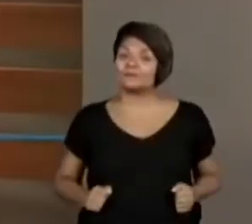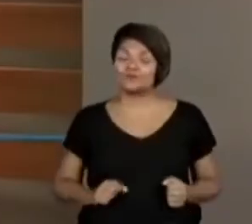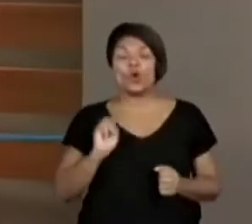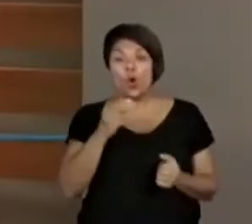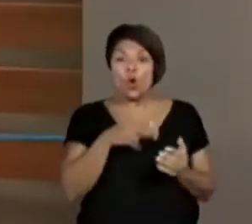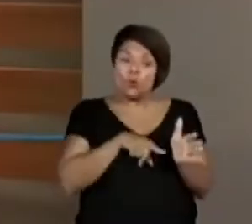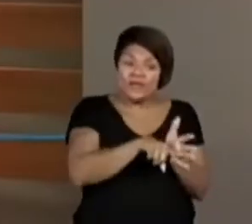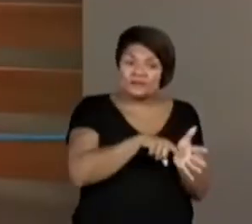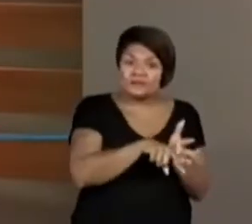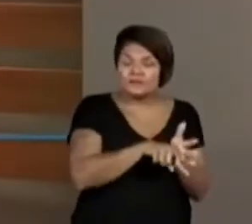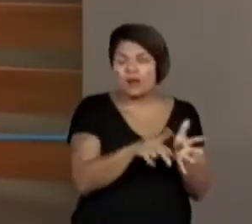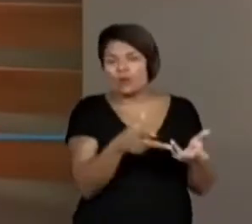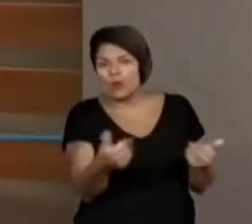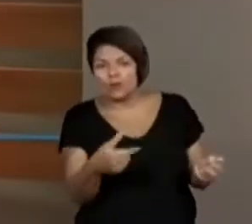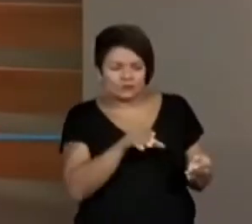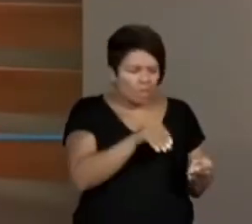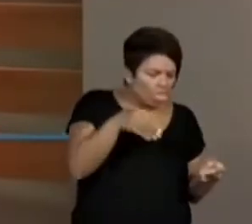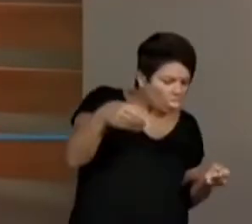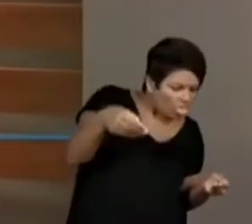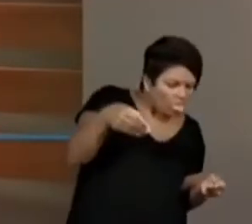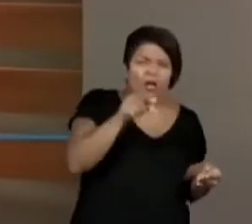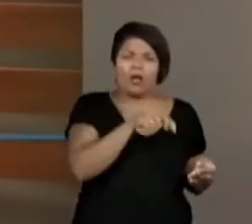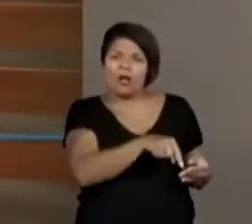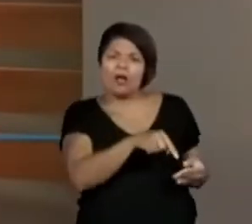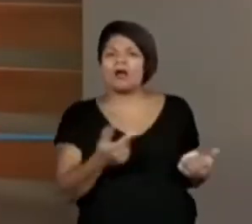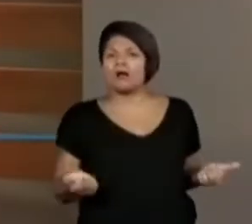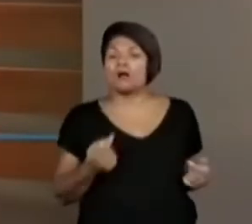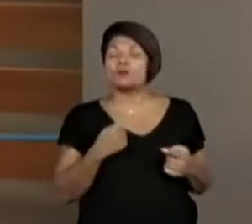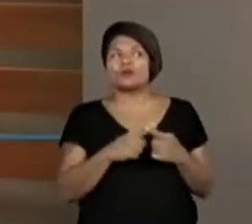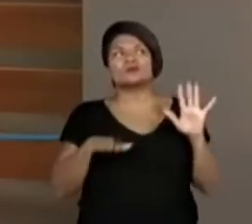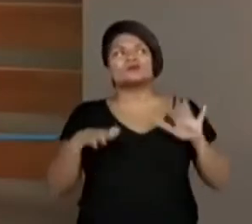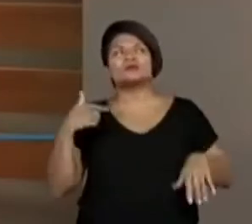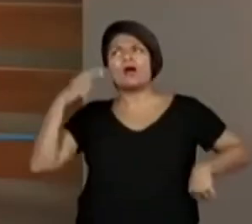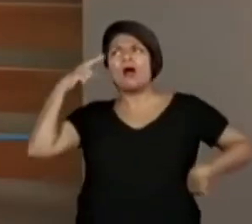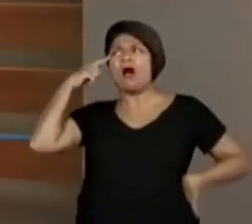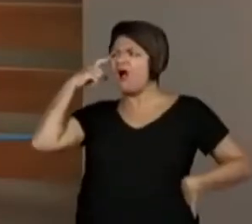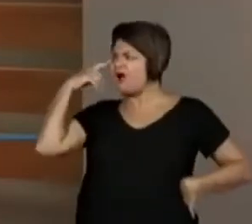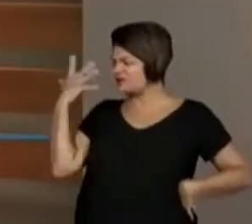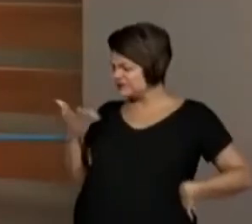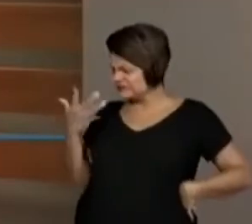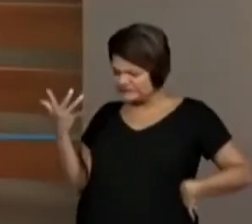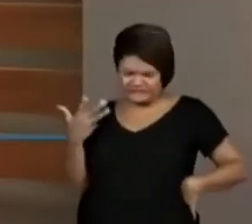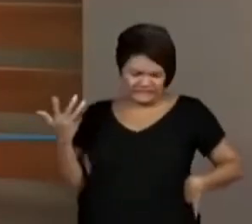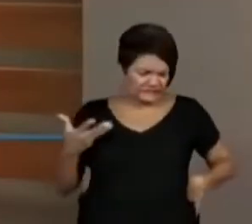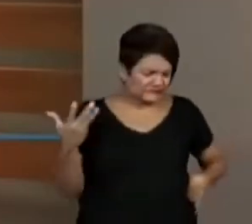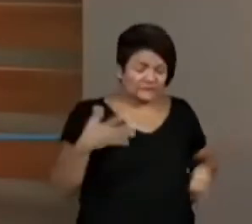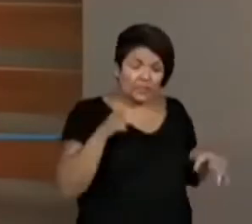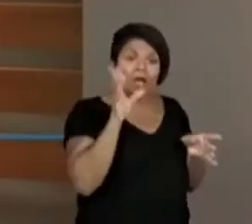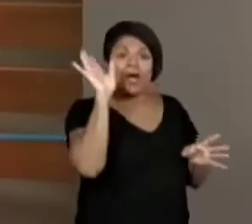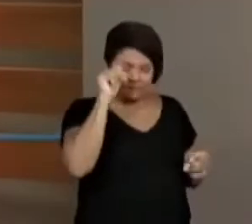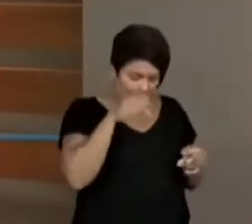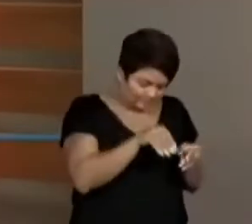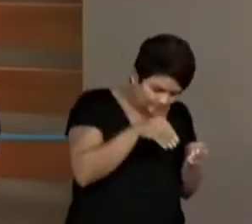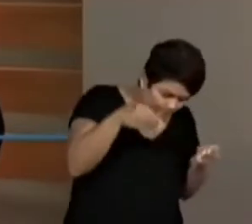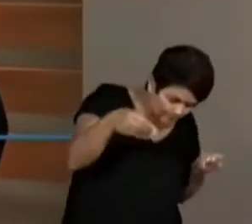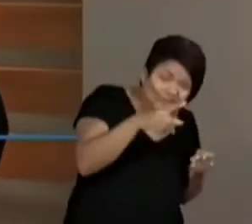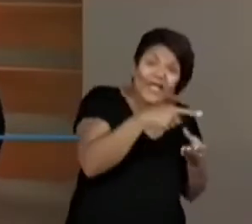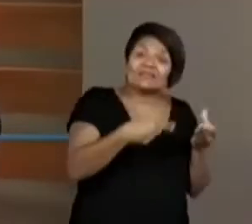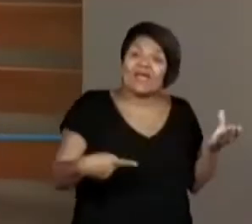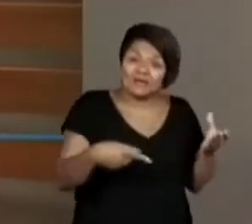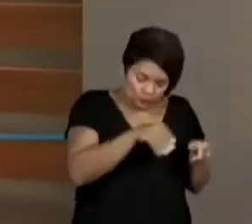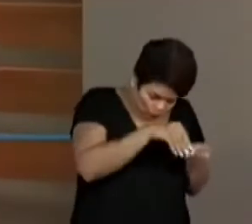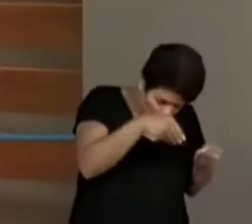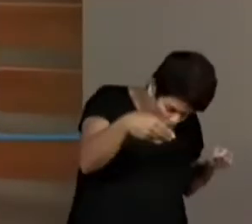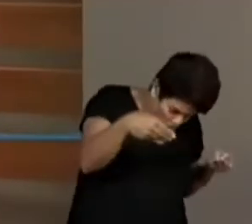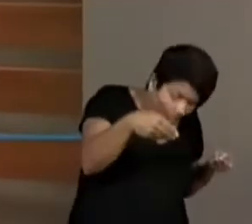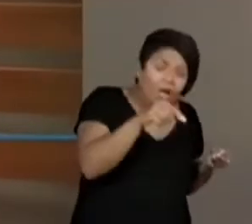voltar e pesquisar alguma coisa que a gente já fez. Às vezes eu preciso lembrar de uma parlenda que eu escrevi. Por quê? Porque a atividade está pedindo